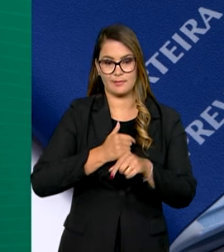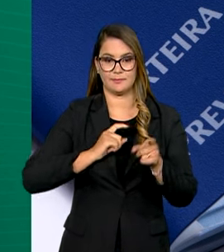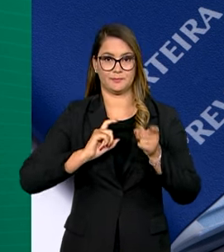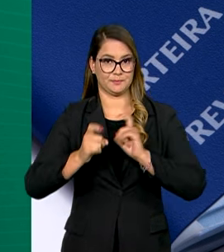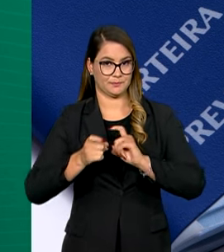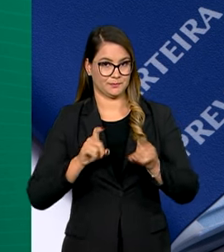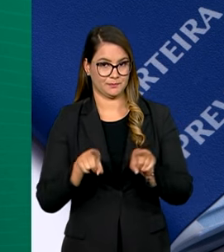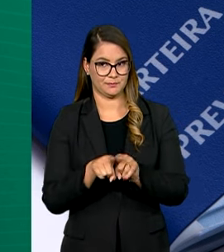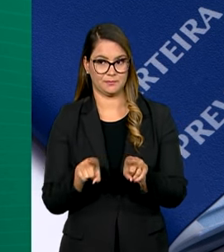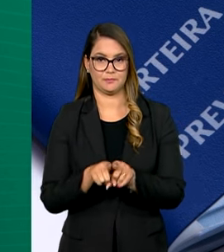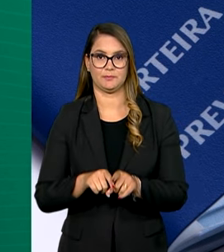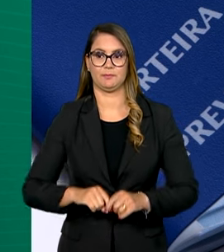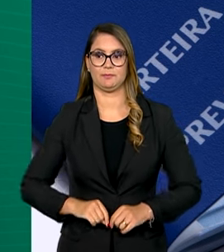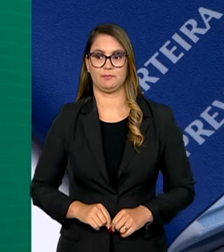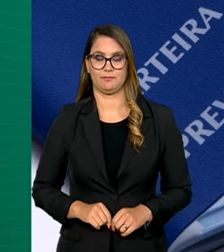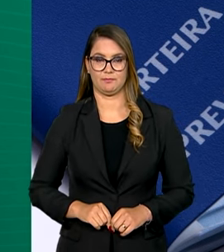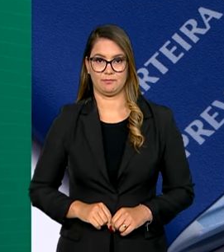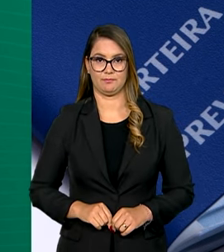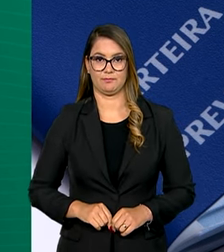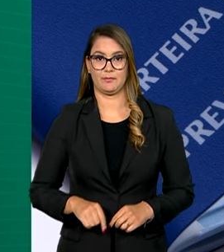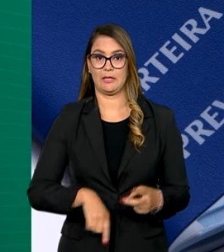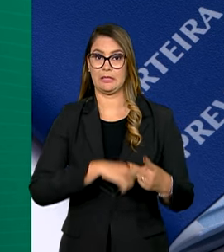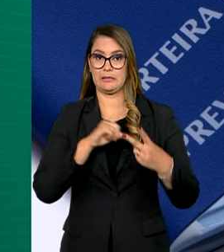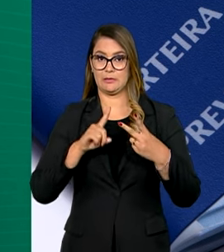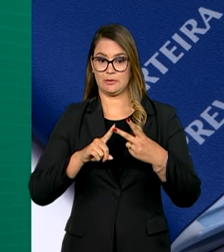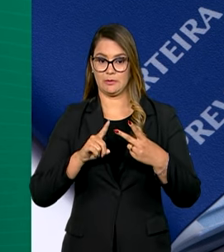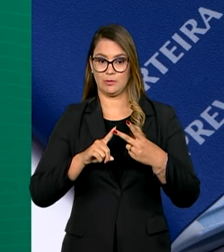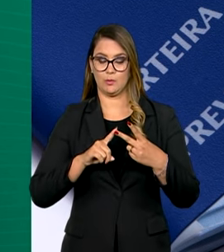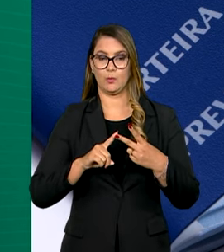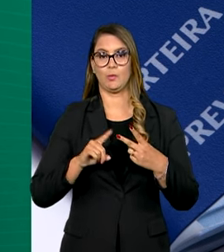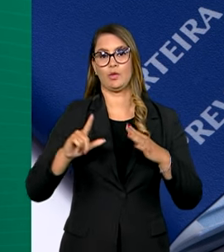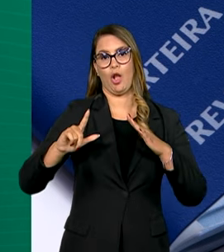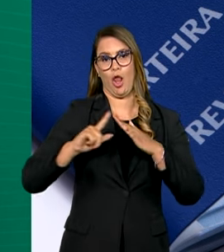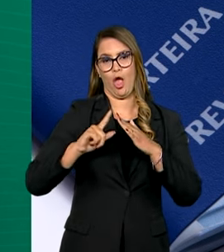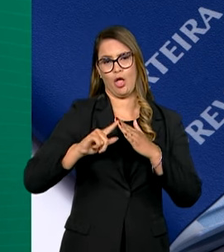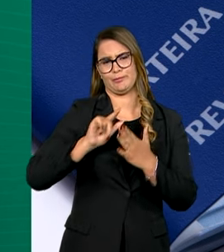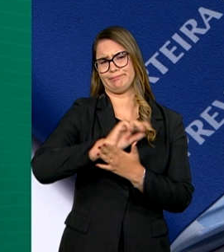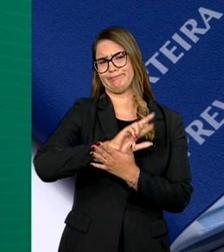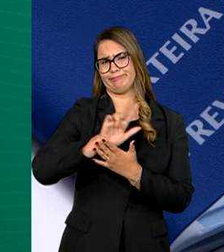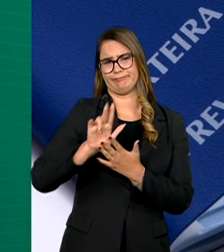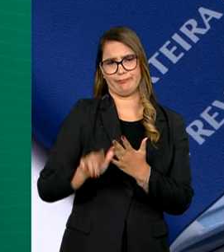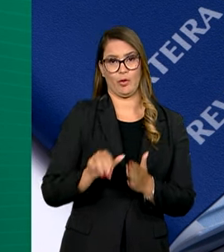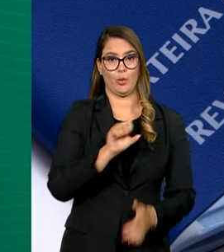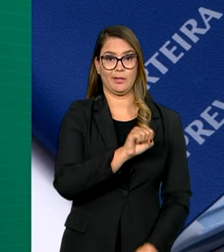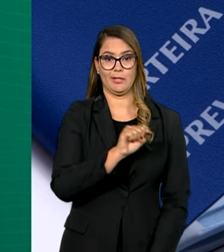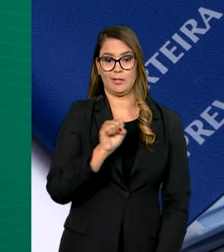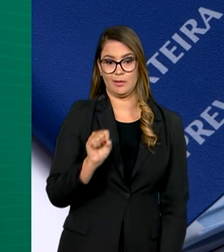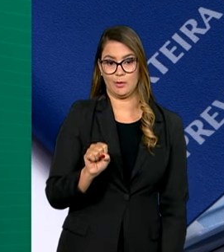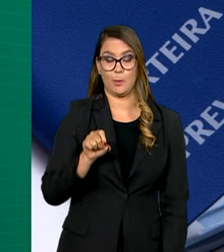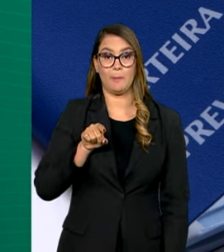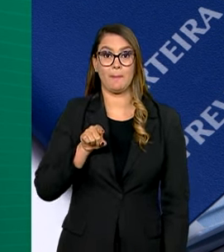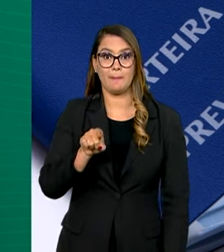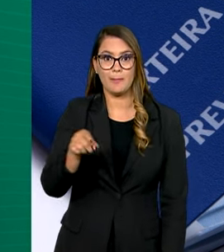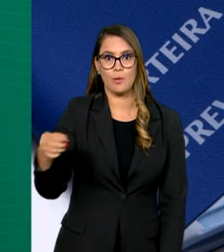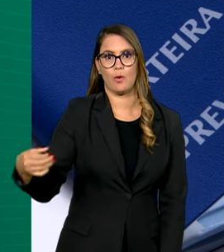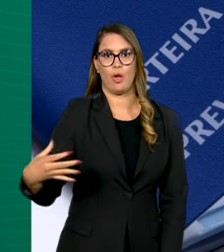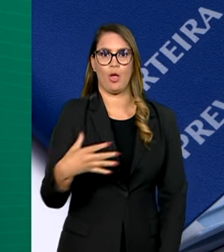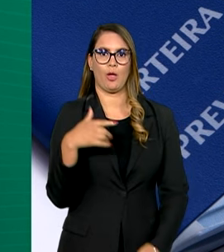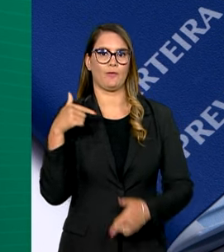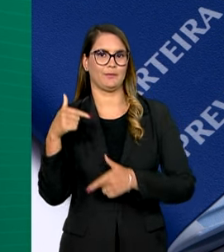e administrativas. Em seguida, vem o comércio, com 88 mil postos de